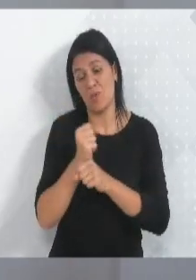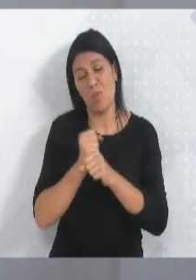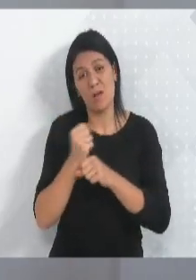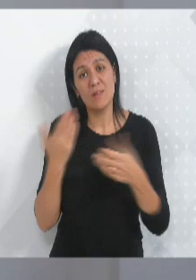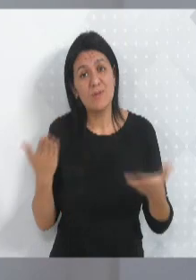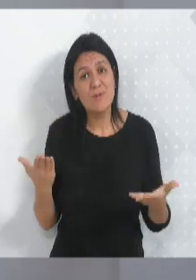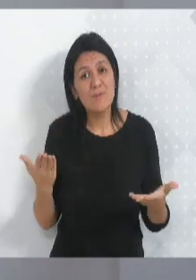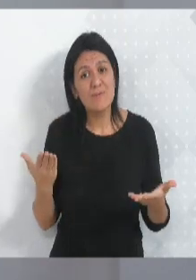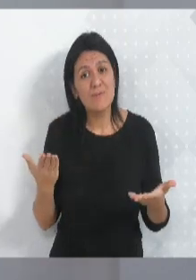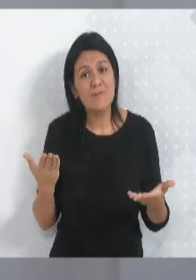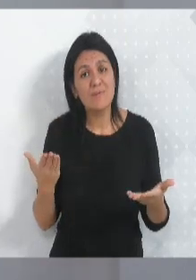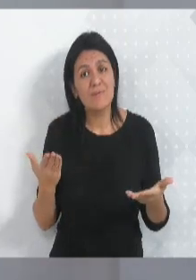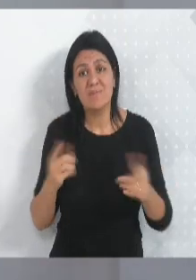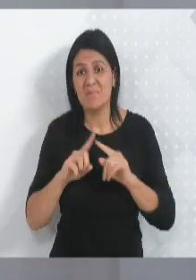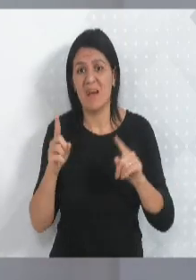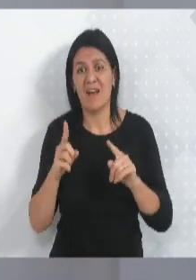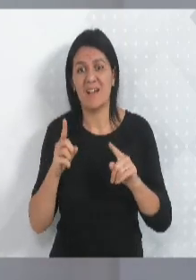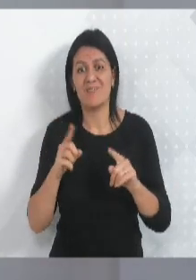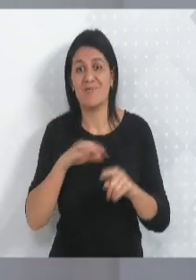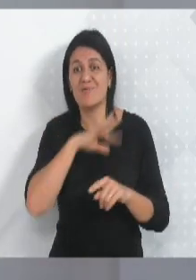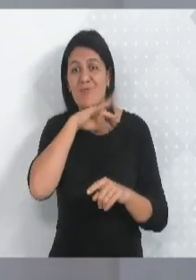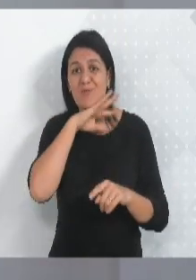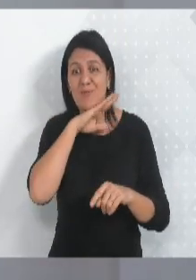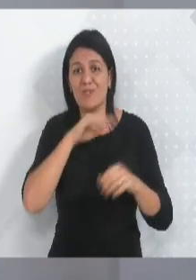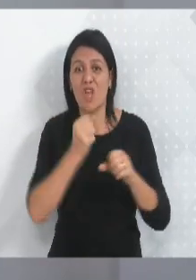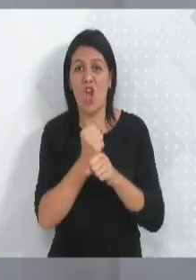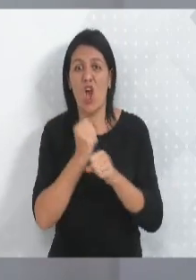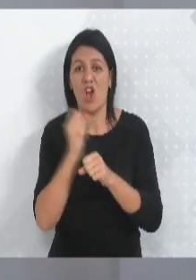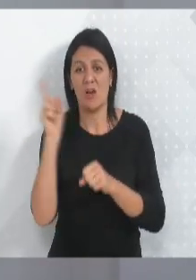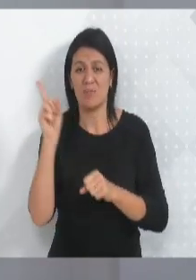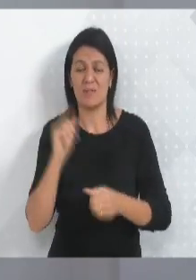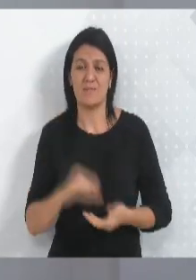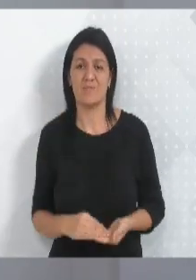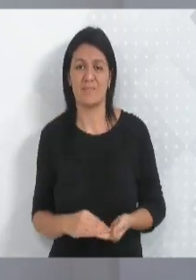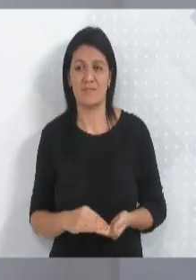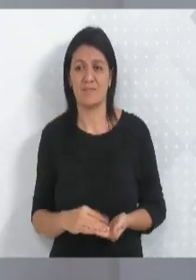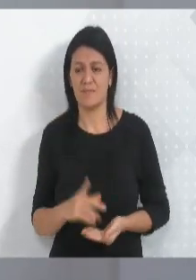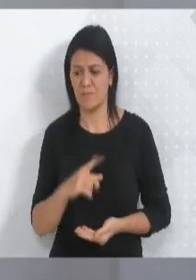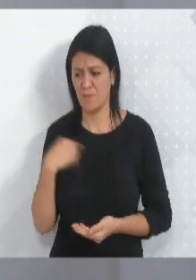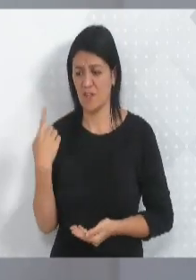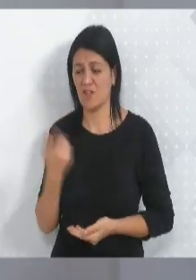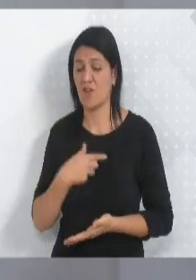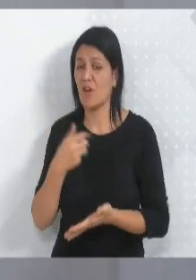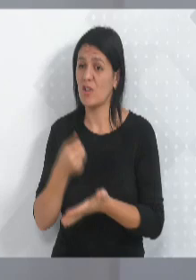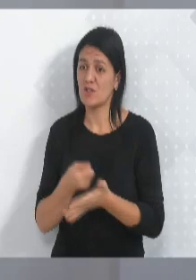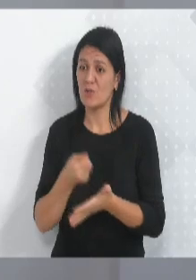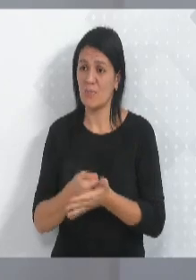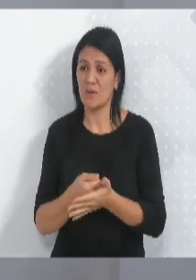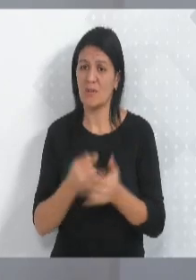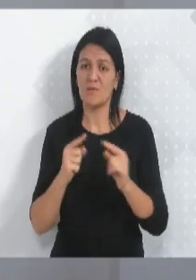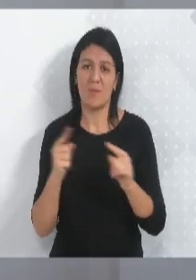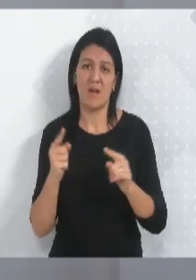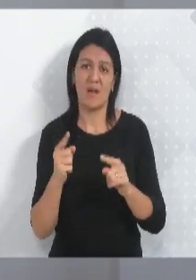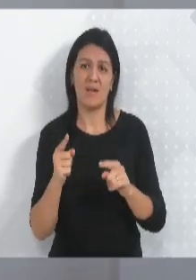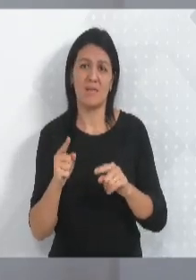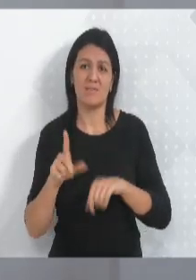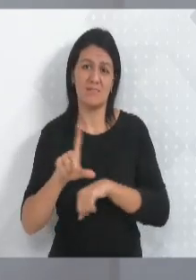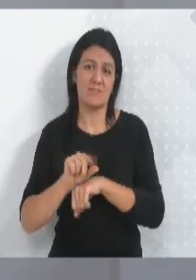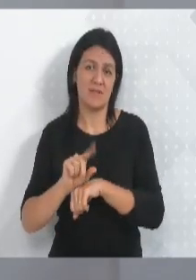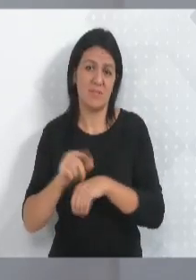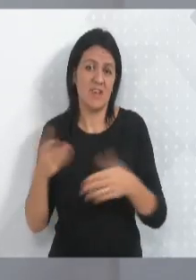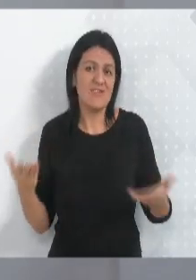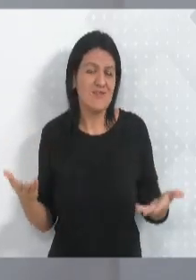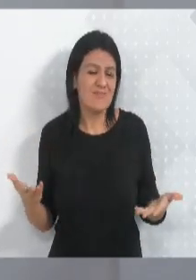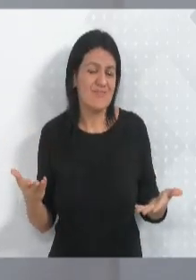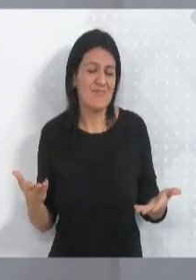fiscalizado. Não por nossa parte, porque nós havíamos cobrado, nós estamos cobrando, mas infelizmente por parte da CEMED, por parte dos engenheiros